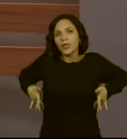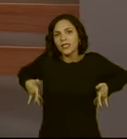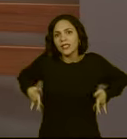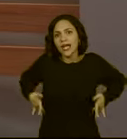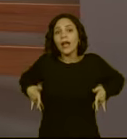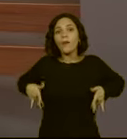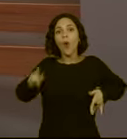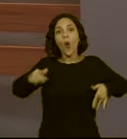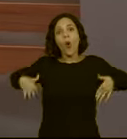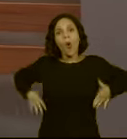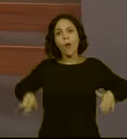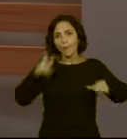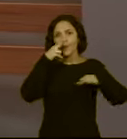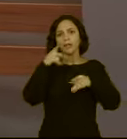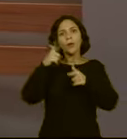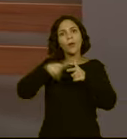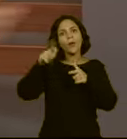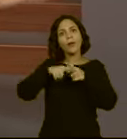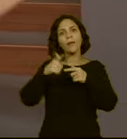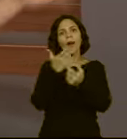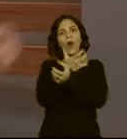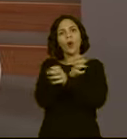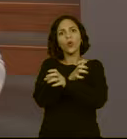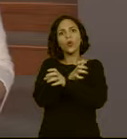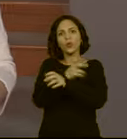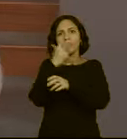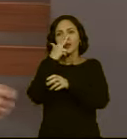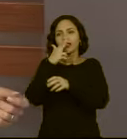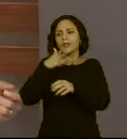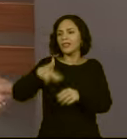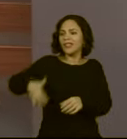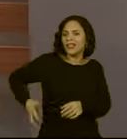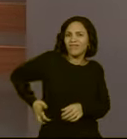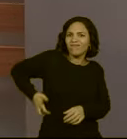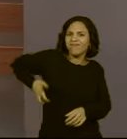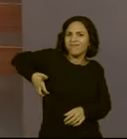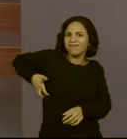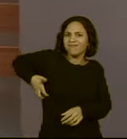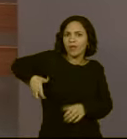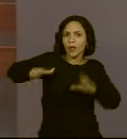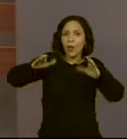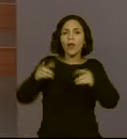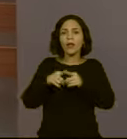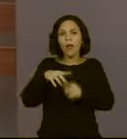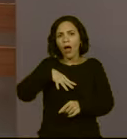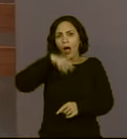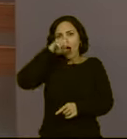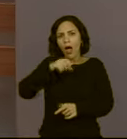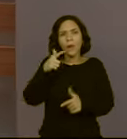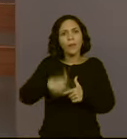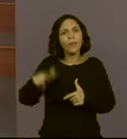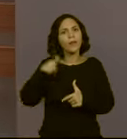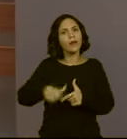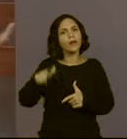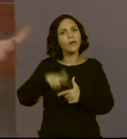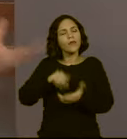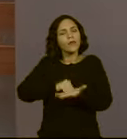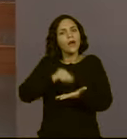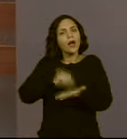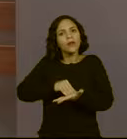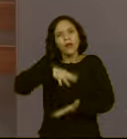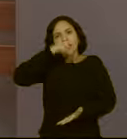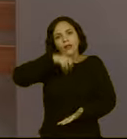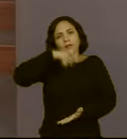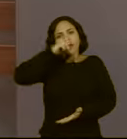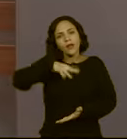formava o corpo da pessoa e além disso ele causava também problemas para respirar muitas mulheres